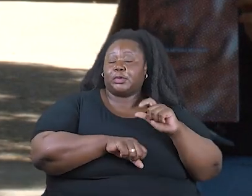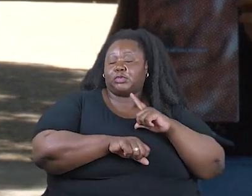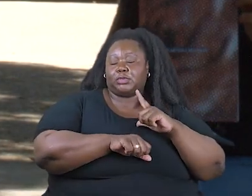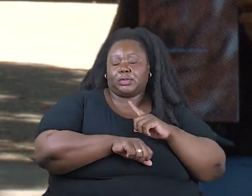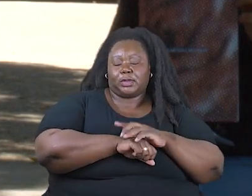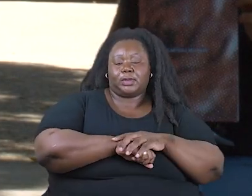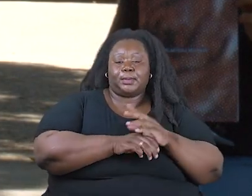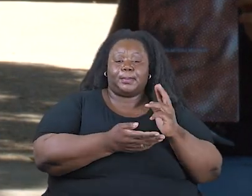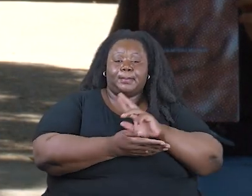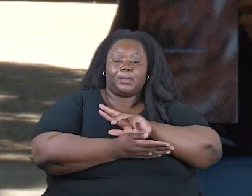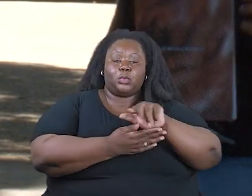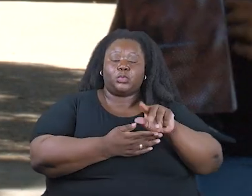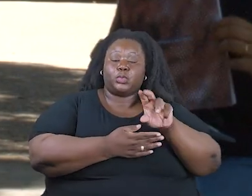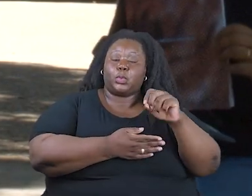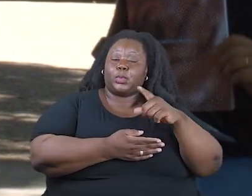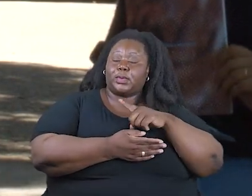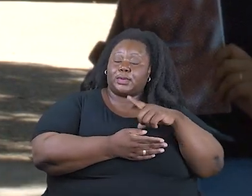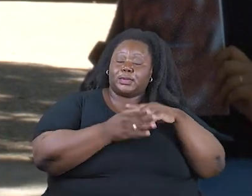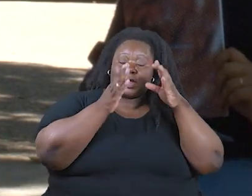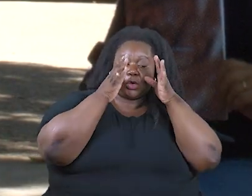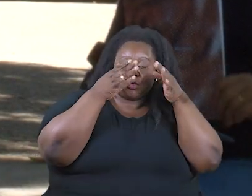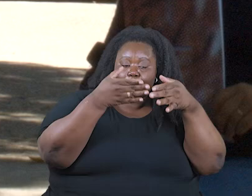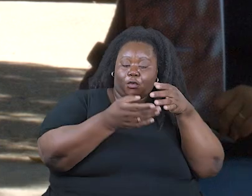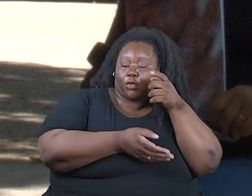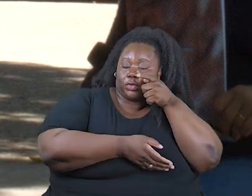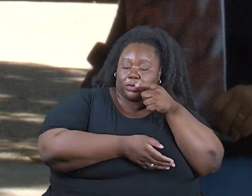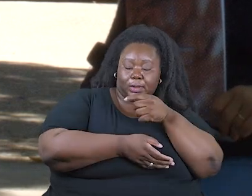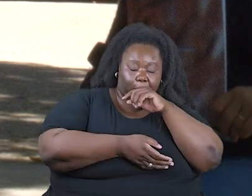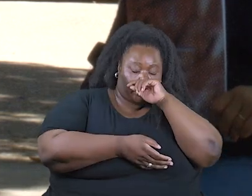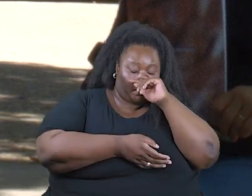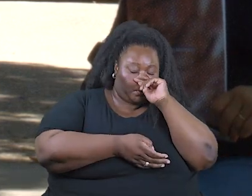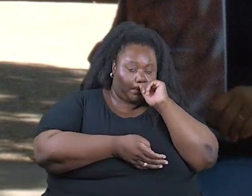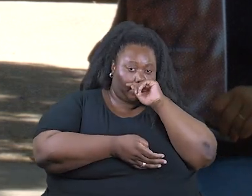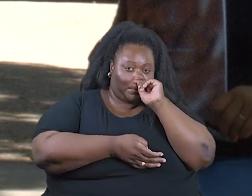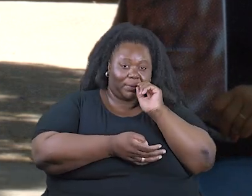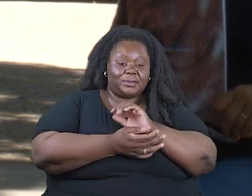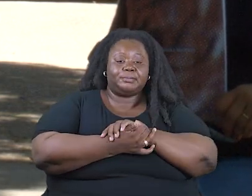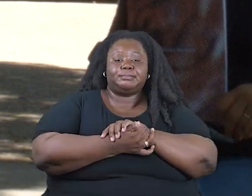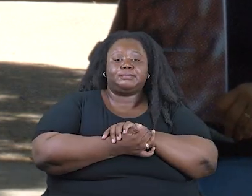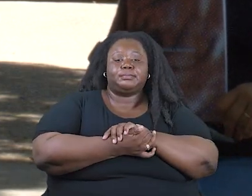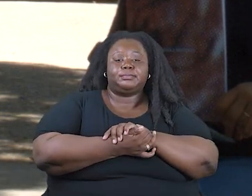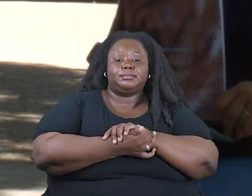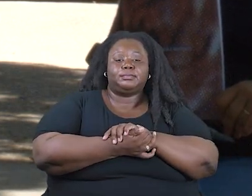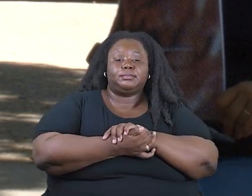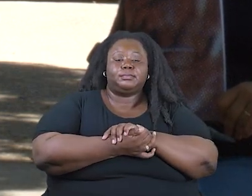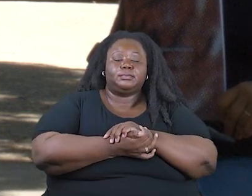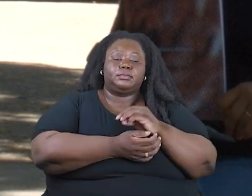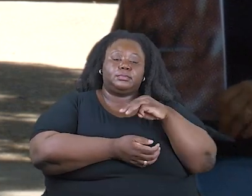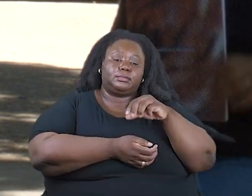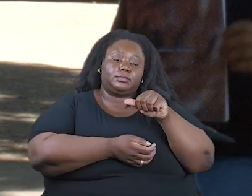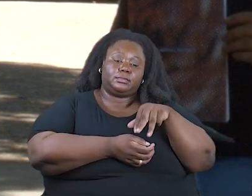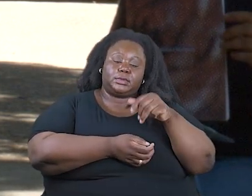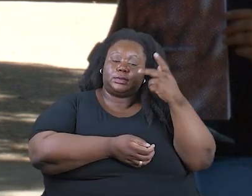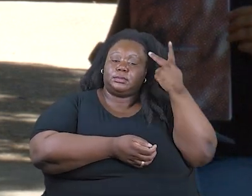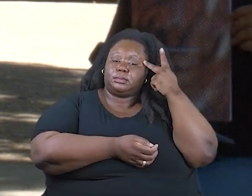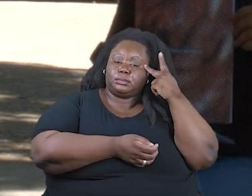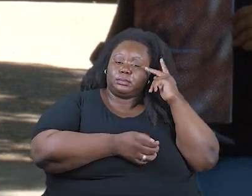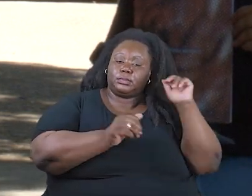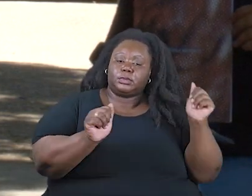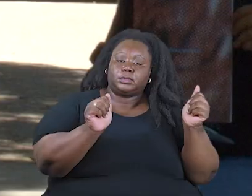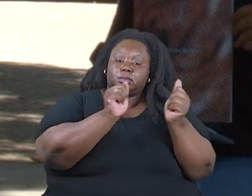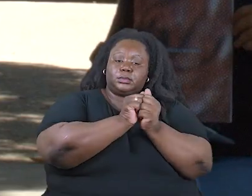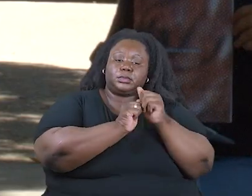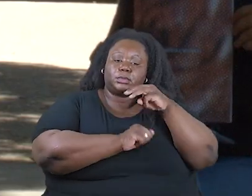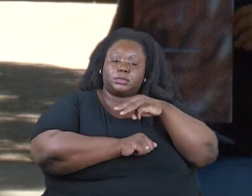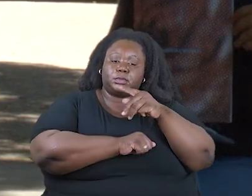no acervo, ou que tenha isso como um foco de interesse, né? O MAN de São Paulo, junto